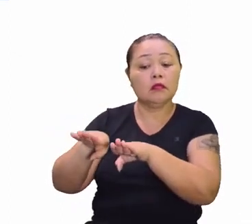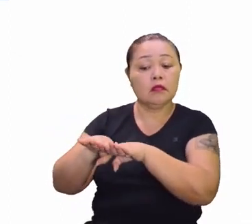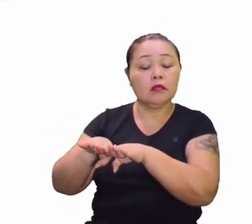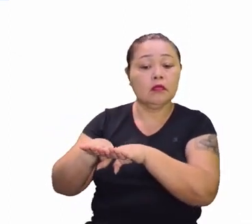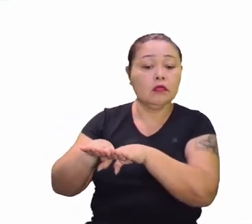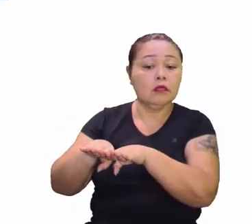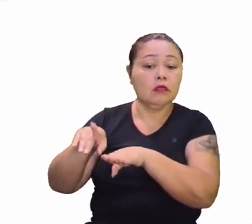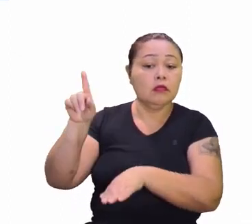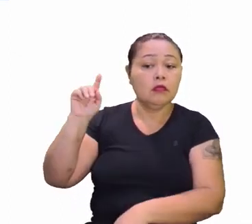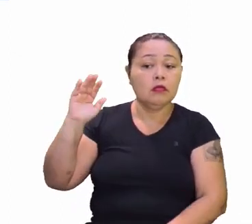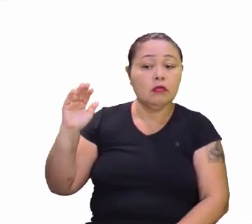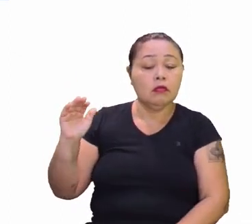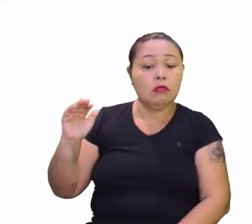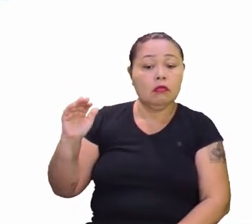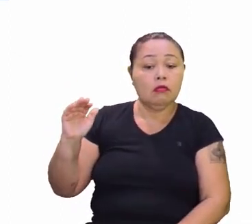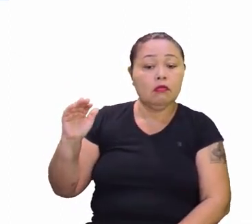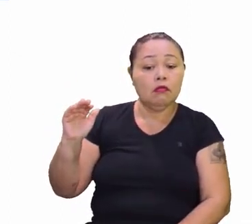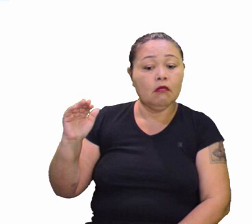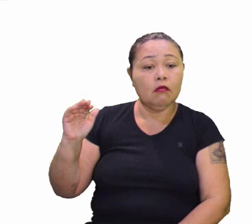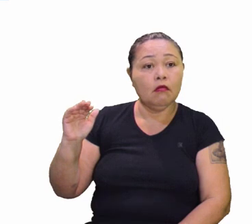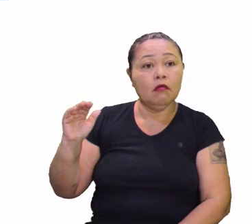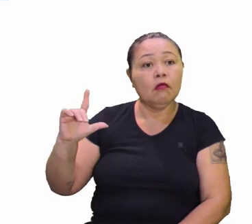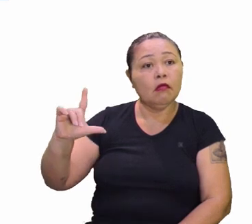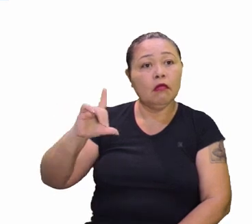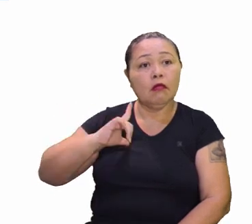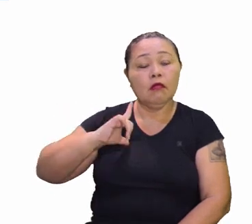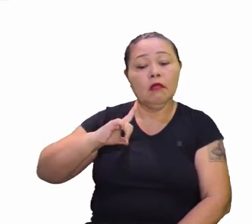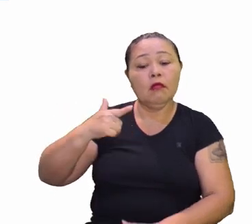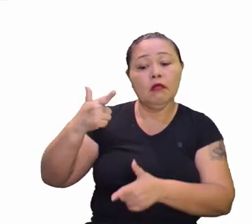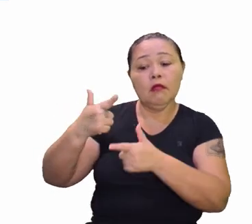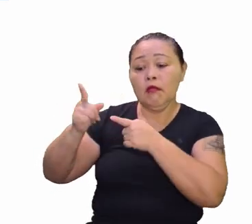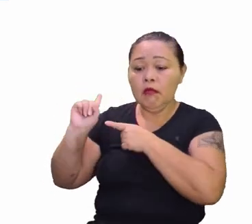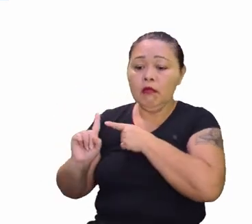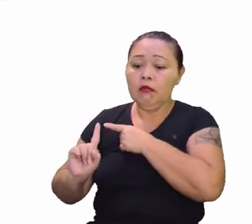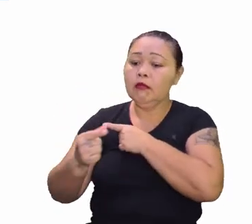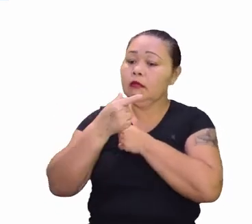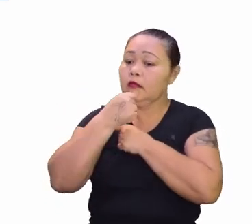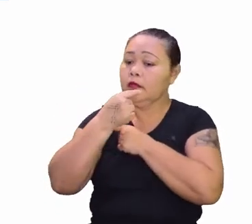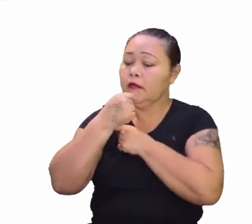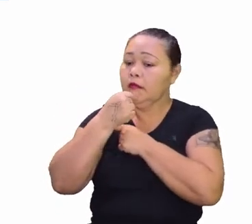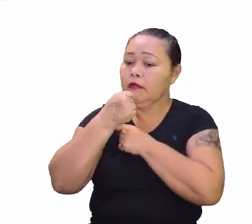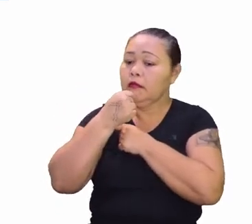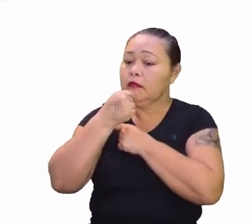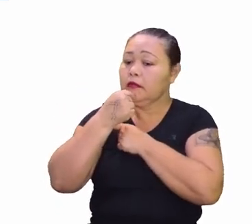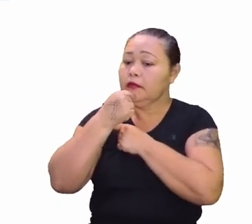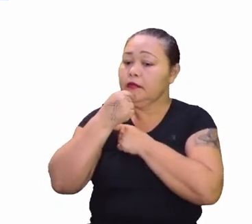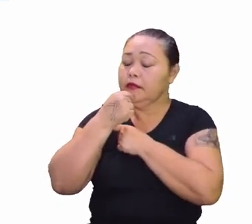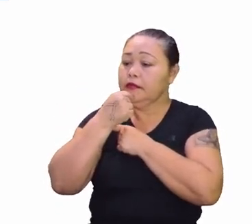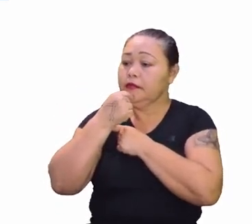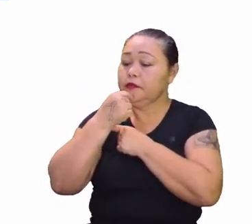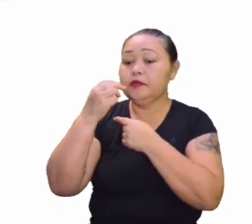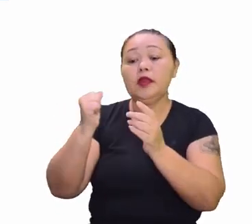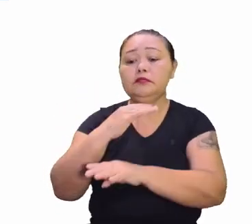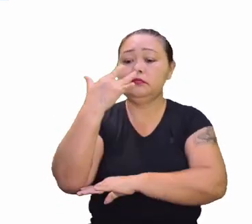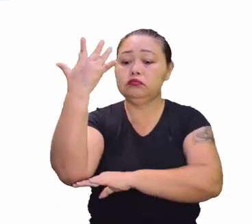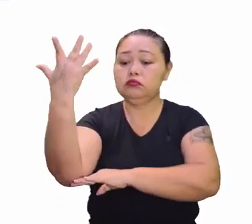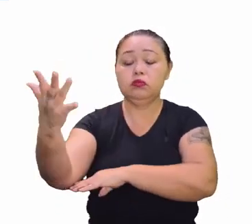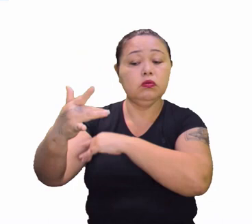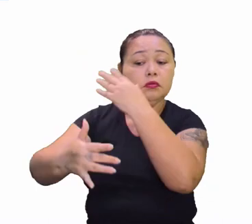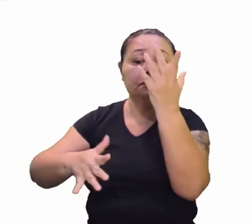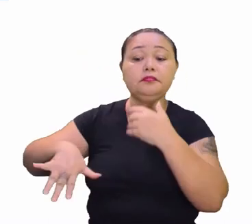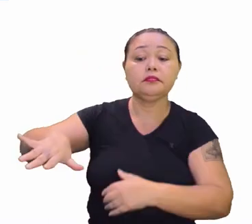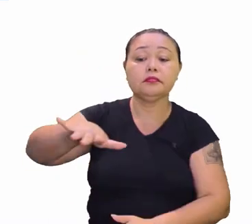ela sofre também com a ação antrópica, né, por conta aí do desmatamento